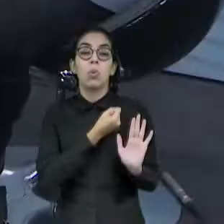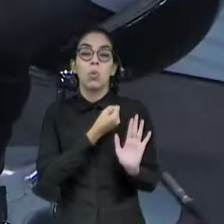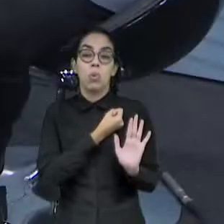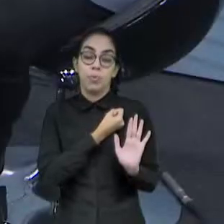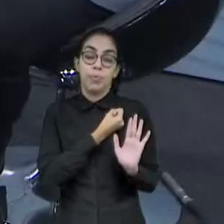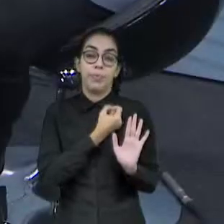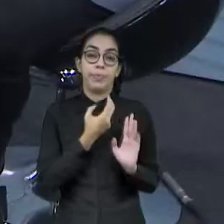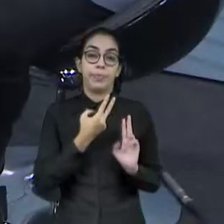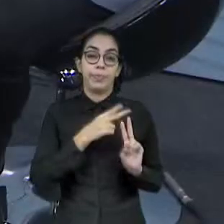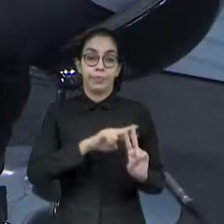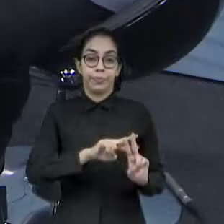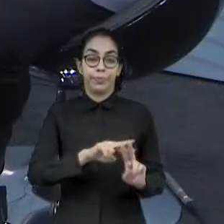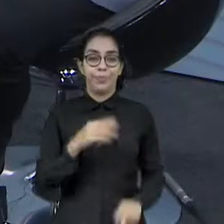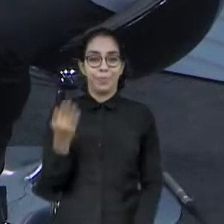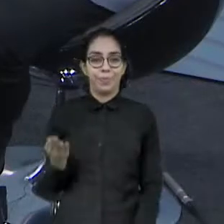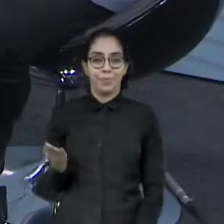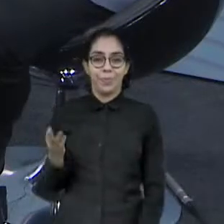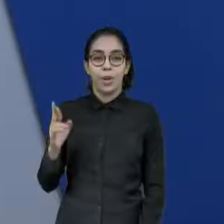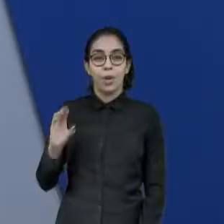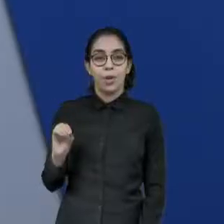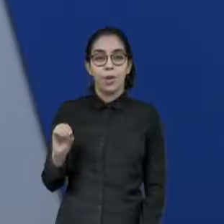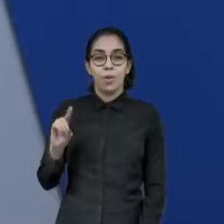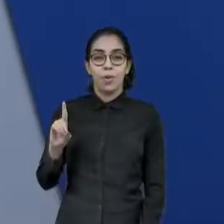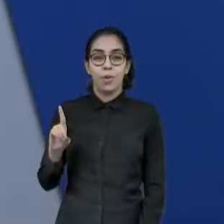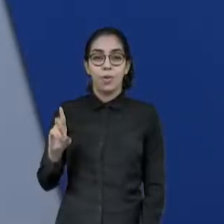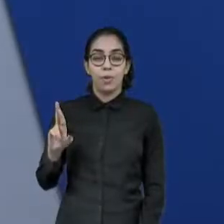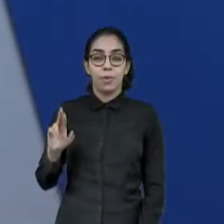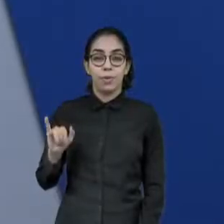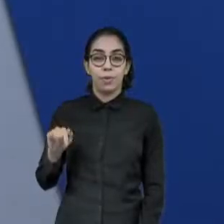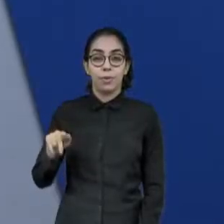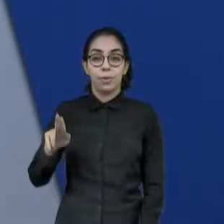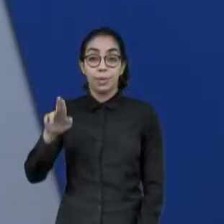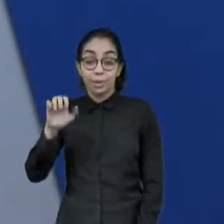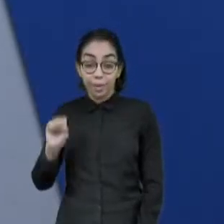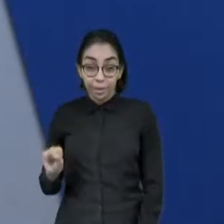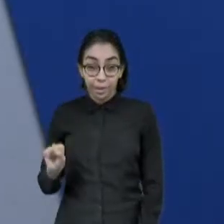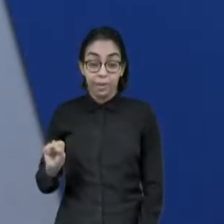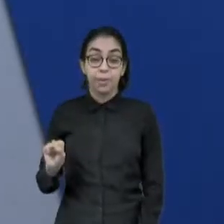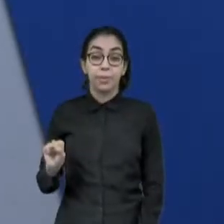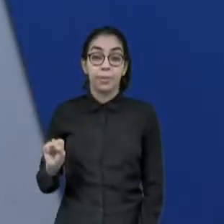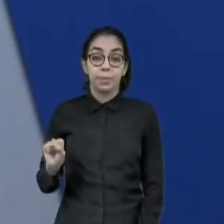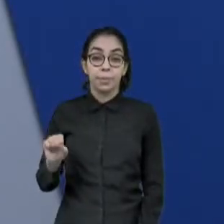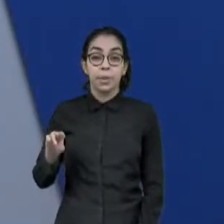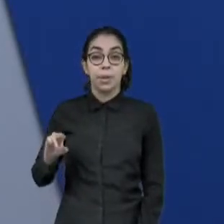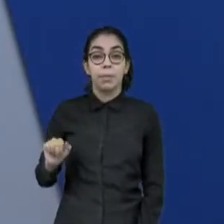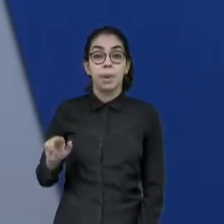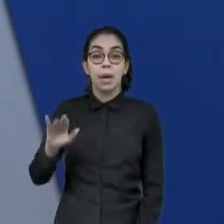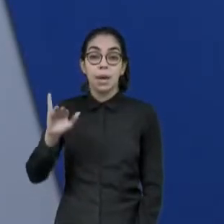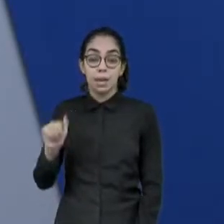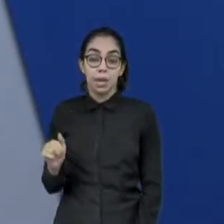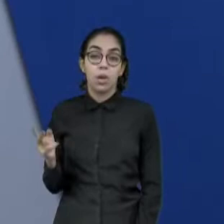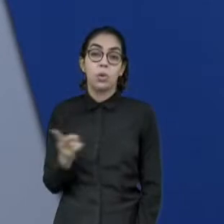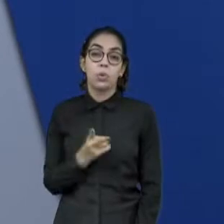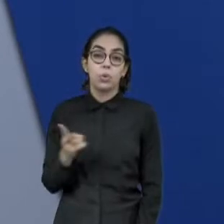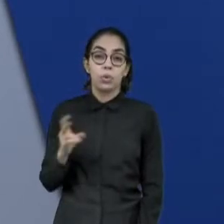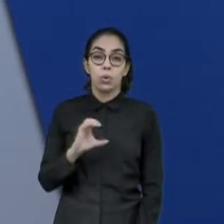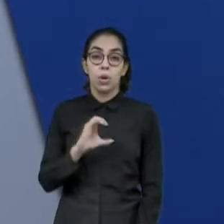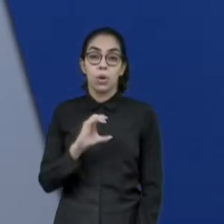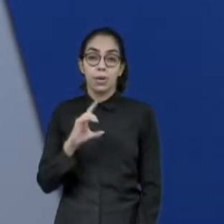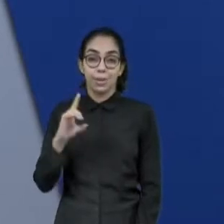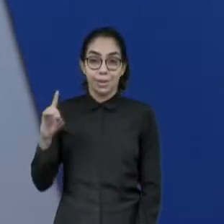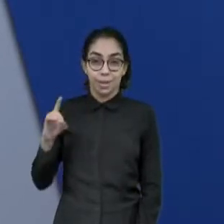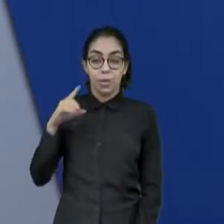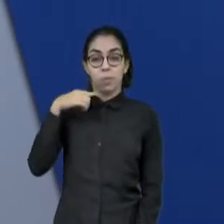Miguel Rodrigues aqui comigo, coordenador do Escritório Frei Tito, e Maria Lourdes Vieira, que é advogada popular da equipe lá. E